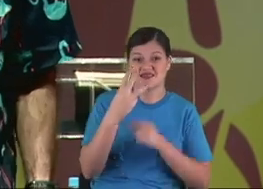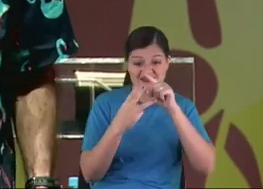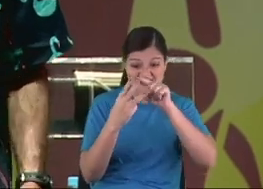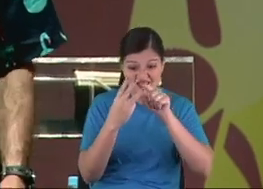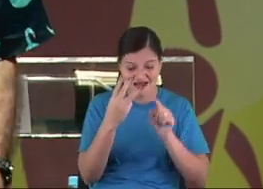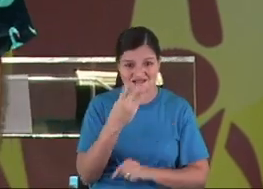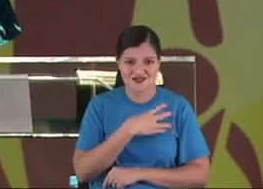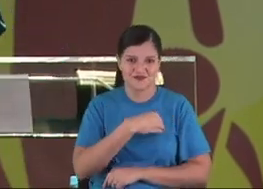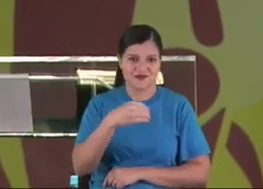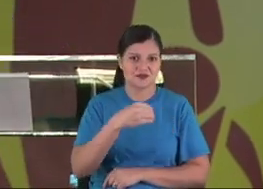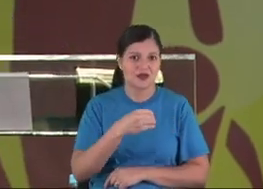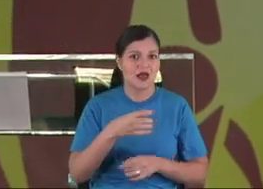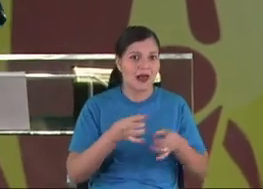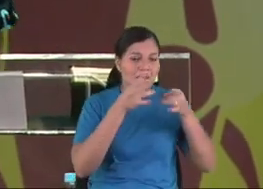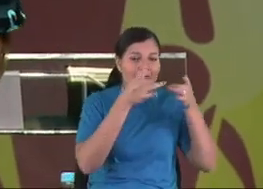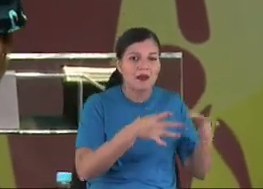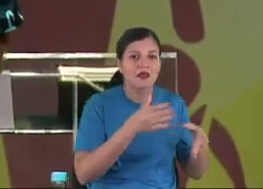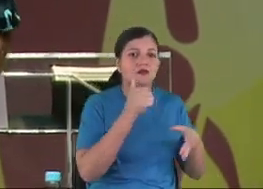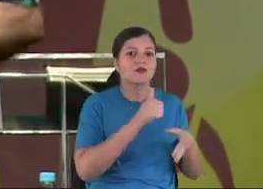arranjar outra.